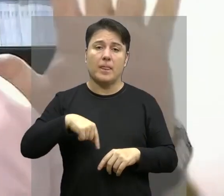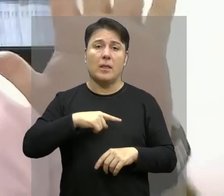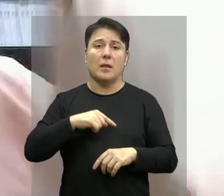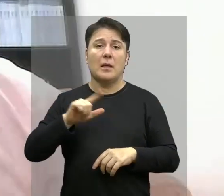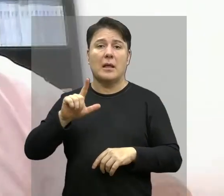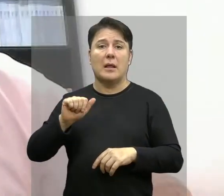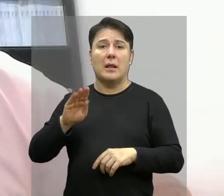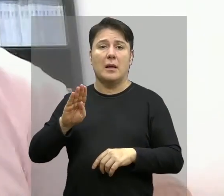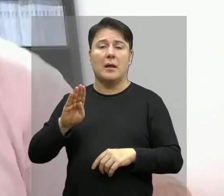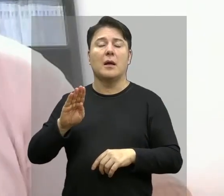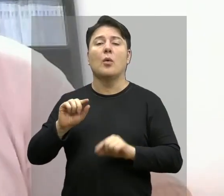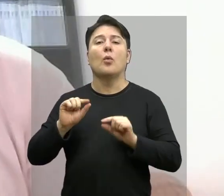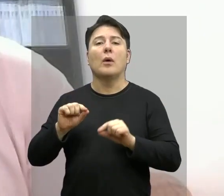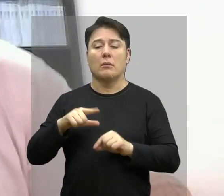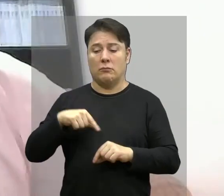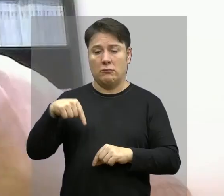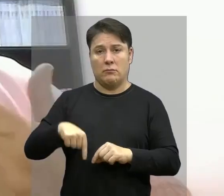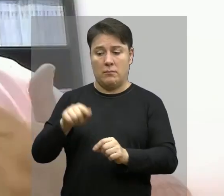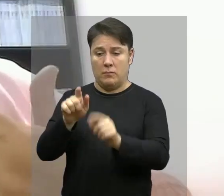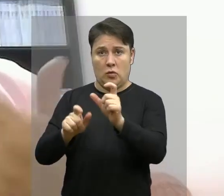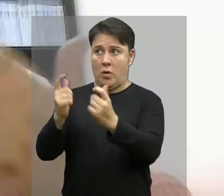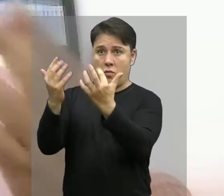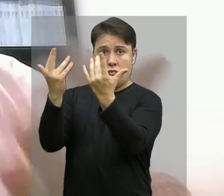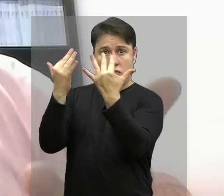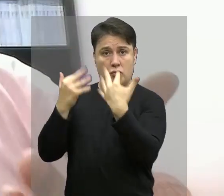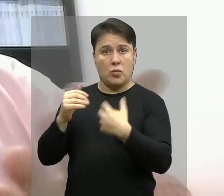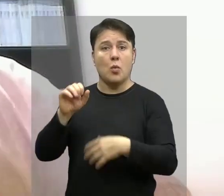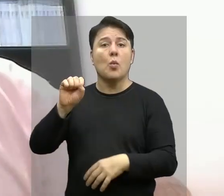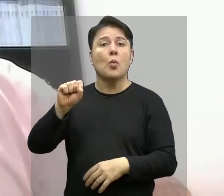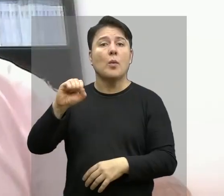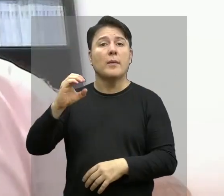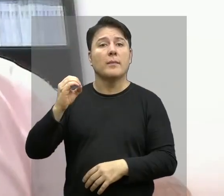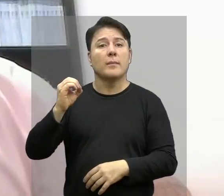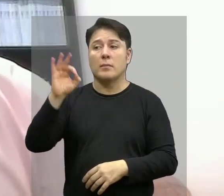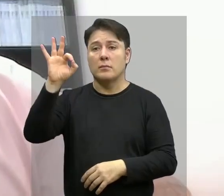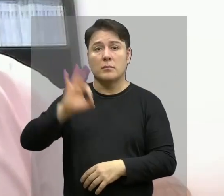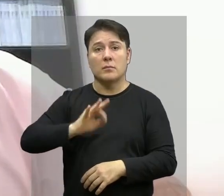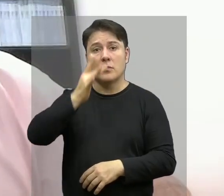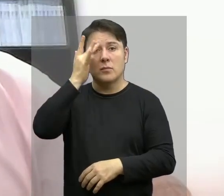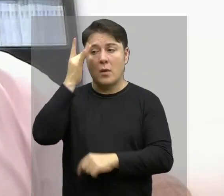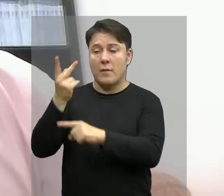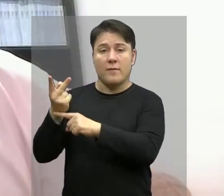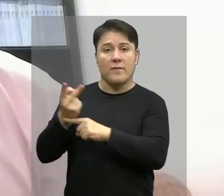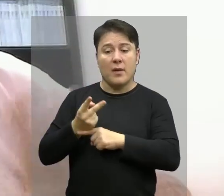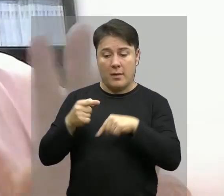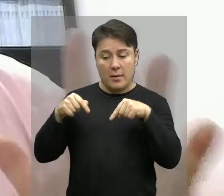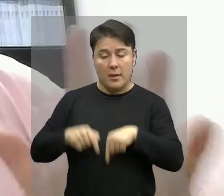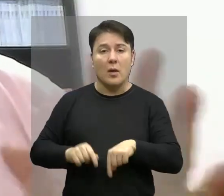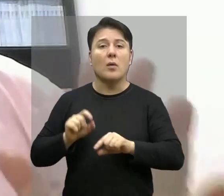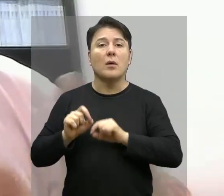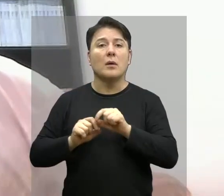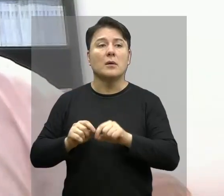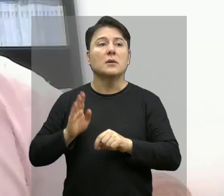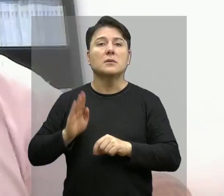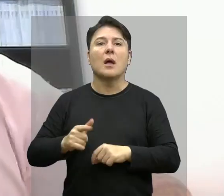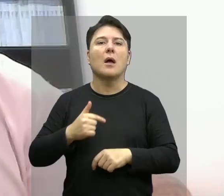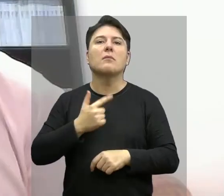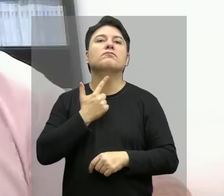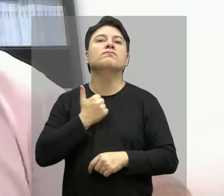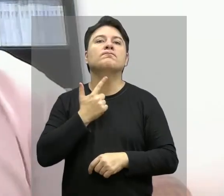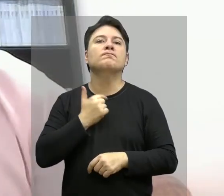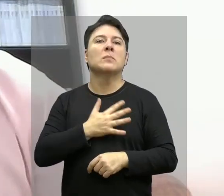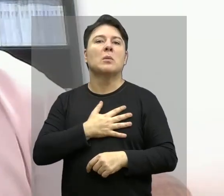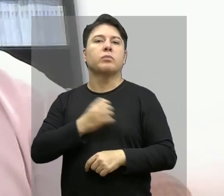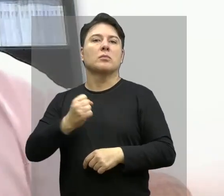em média, né, 80% das pessoas que procuram o serviço, né, eles chegam com ideação